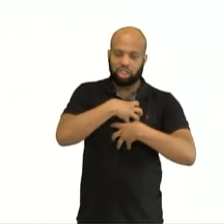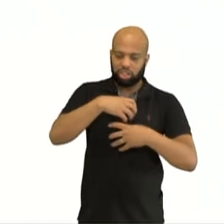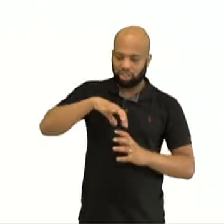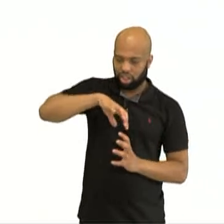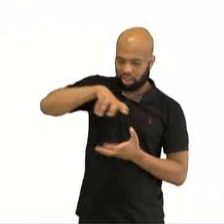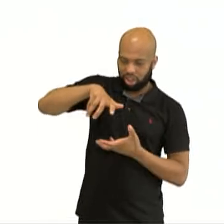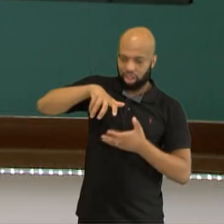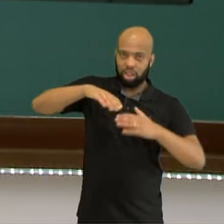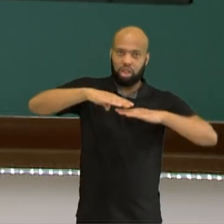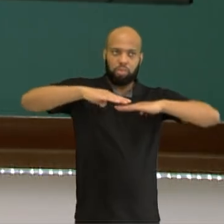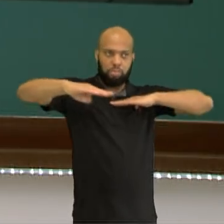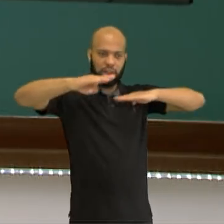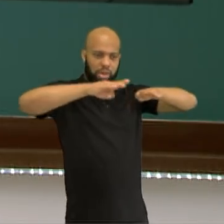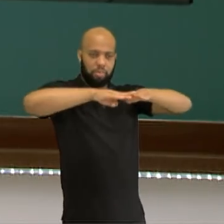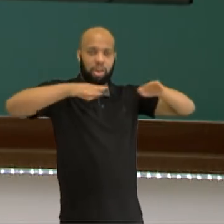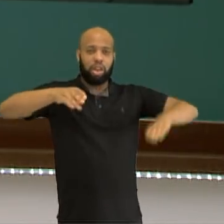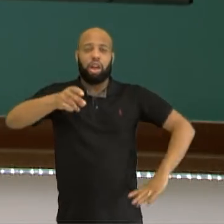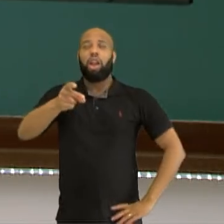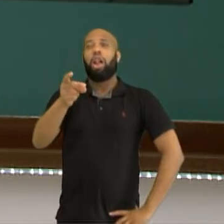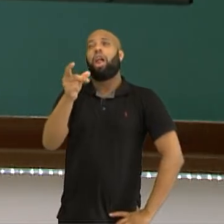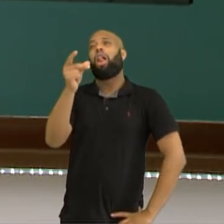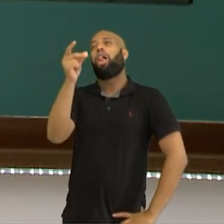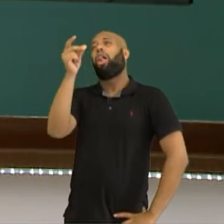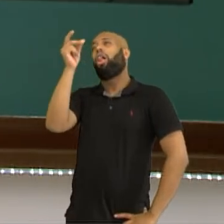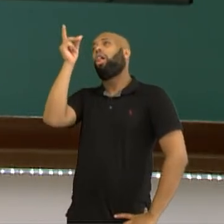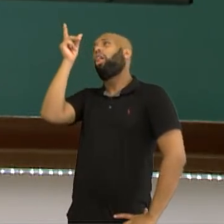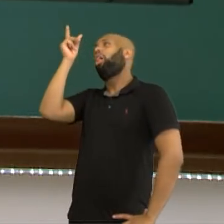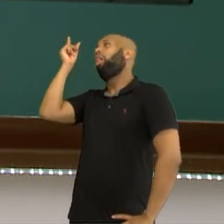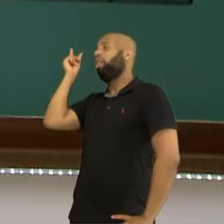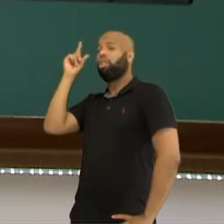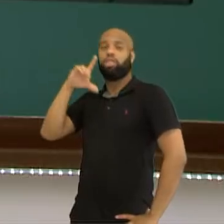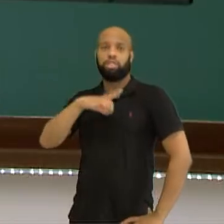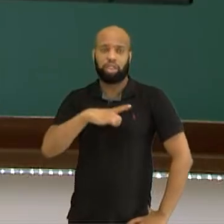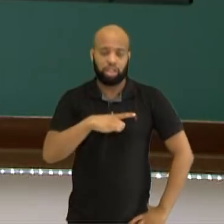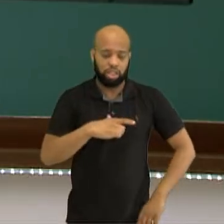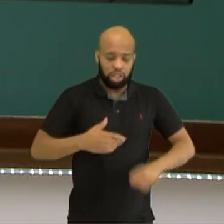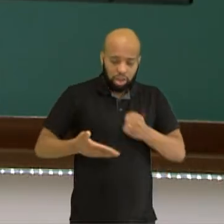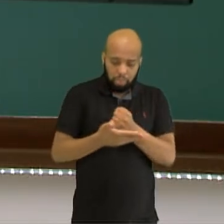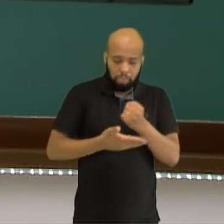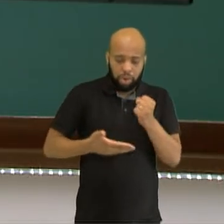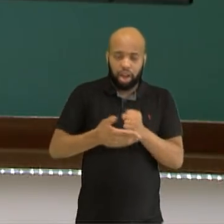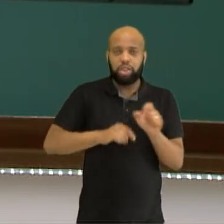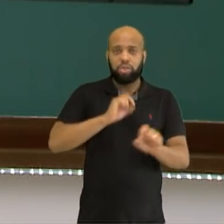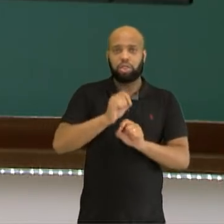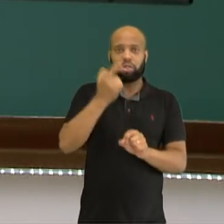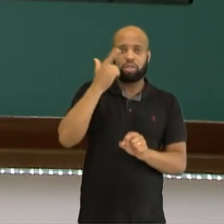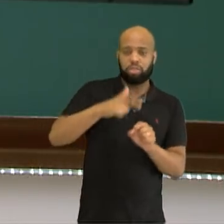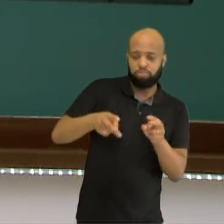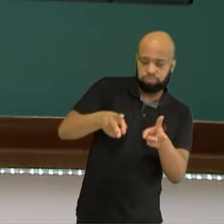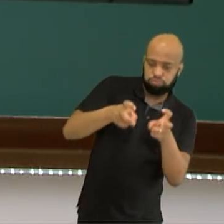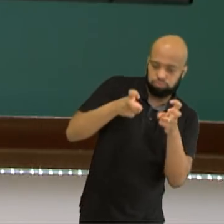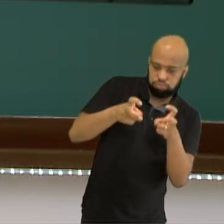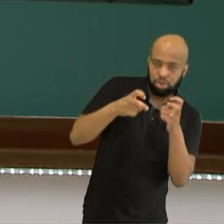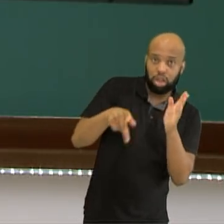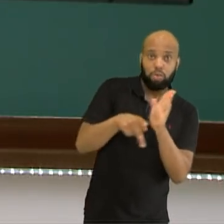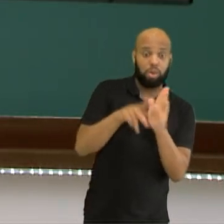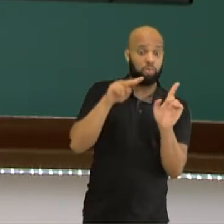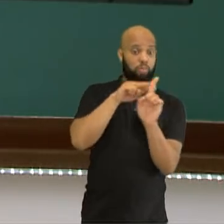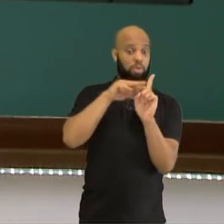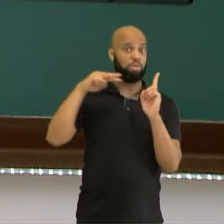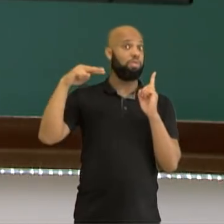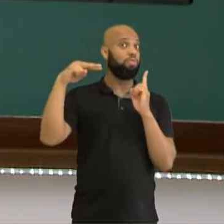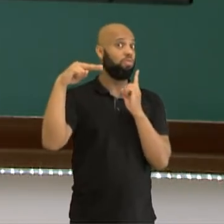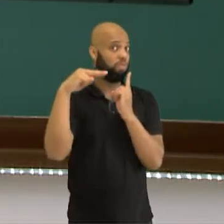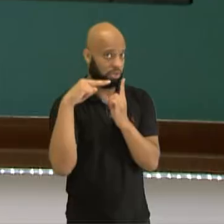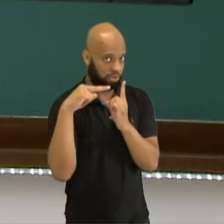plana, bem antigamente, baseando-se naquilo que poderiam observar do seu ponto de vista,